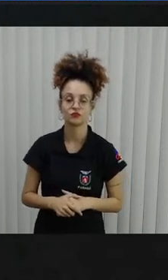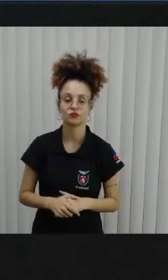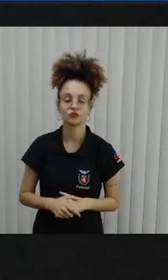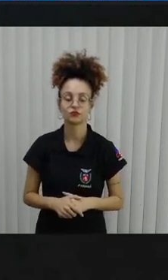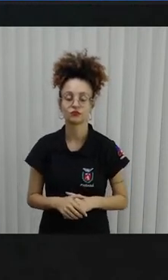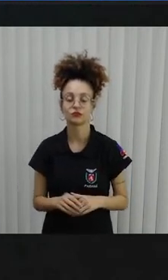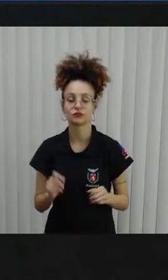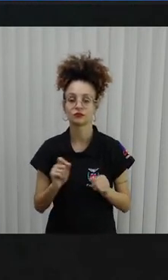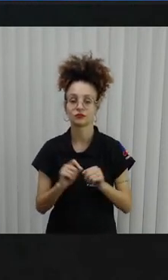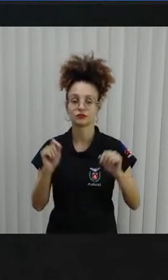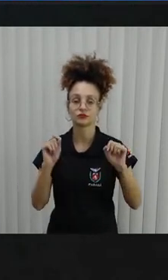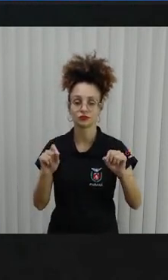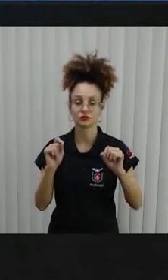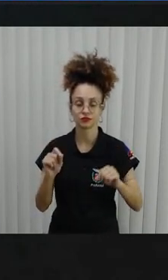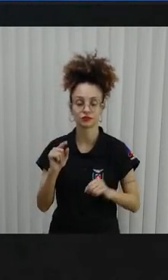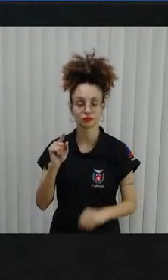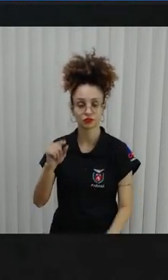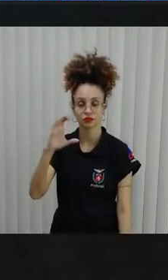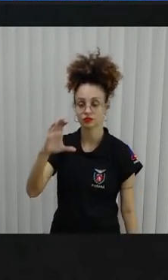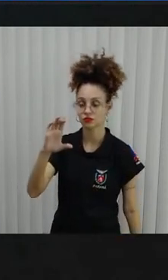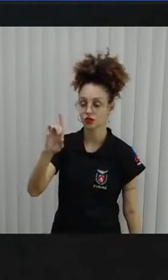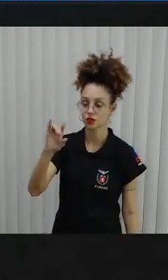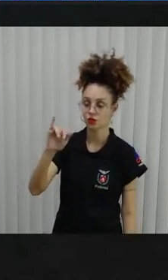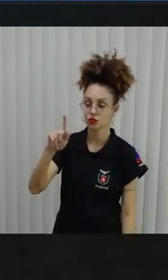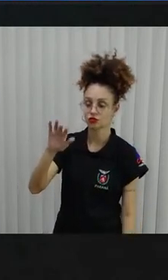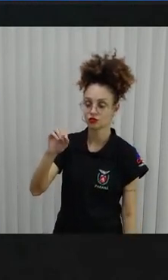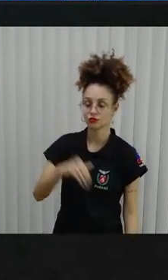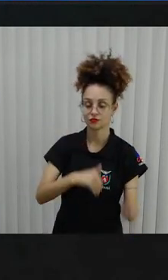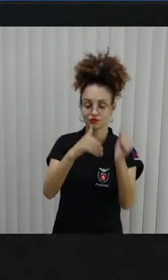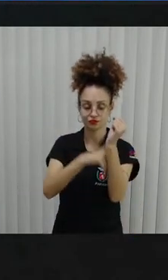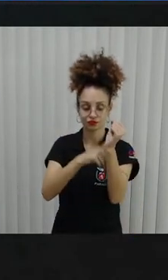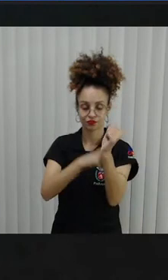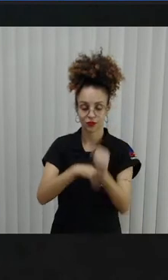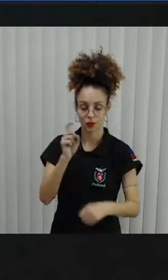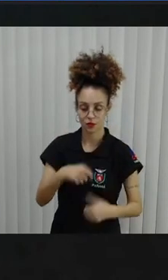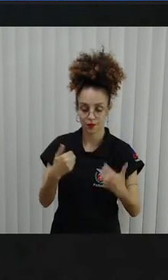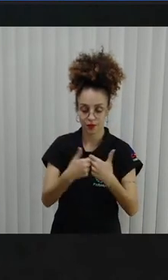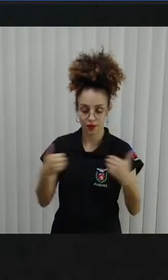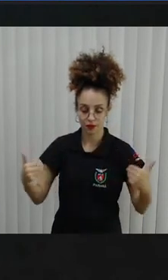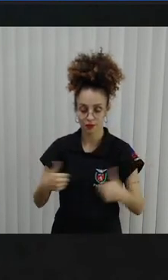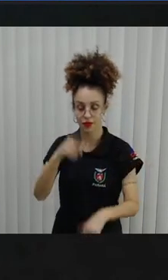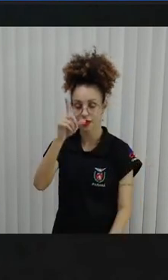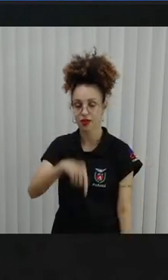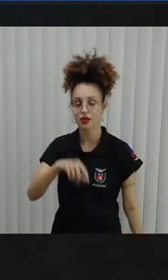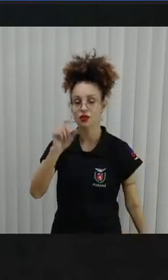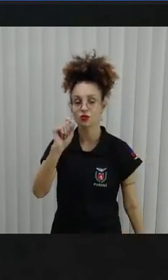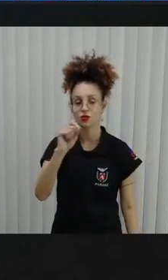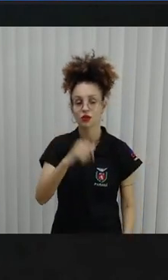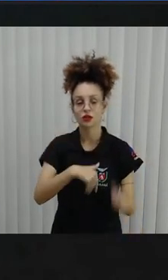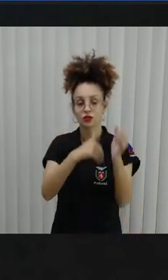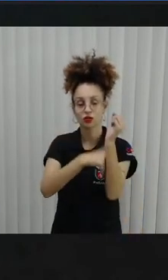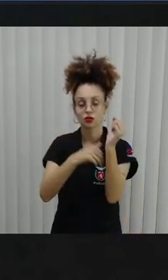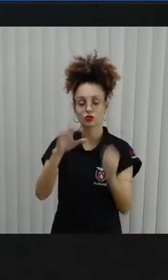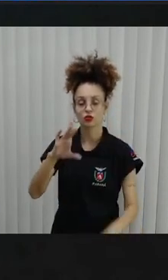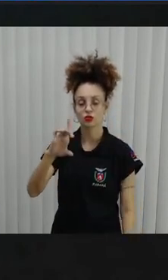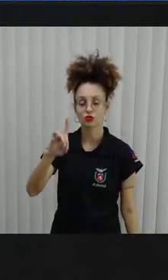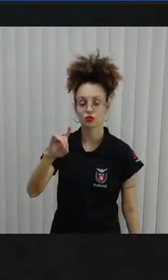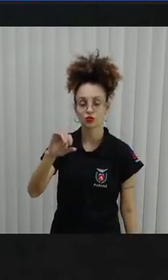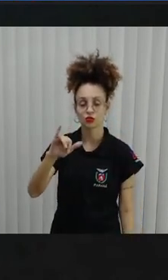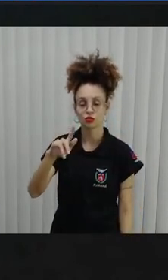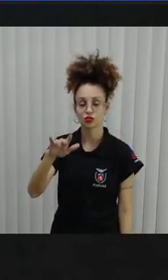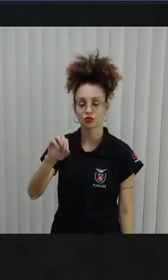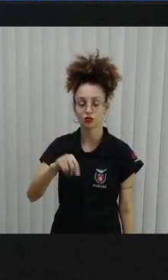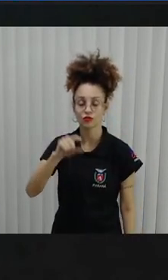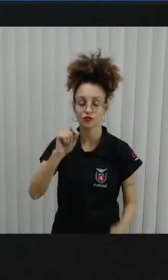fazer? Esse código aqui, ó, que quando a tecla espaço for pressionada, é um código que ele faz o quê? Ele faz o